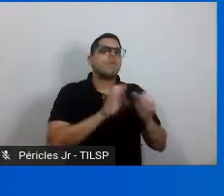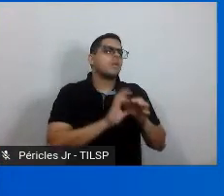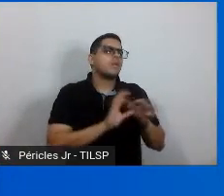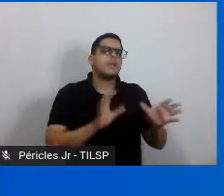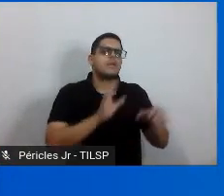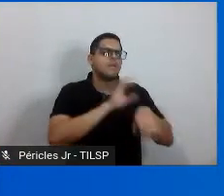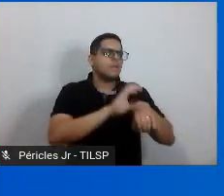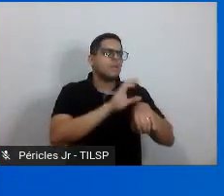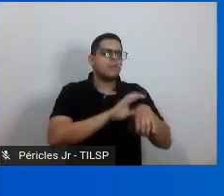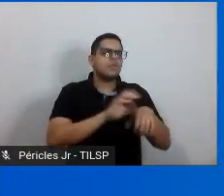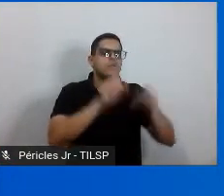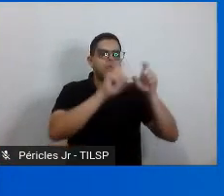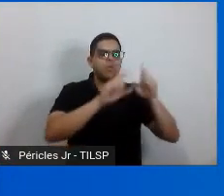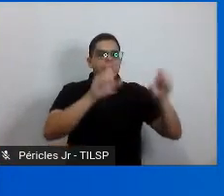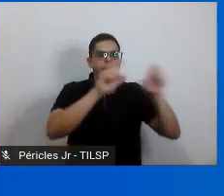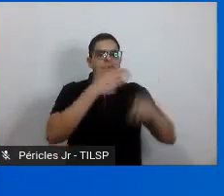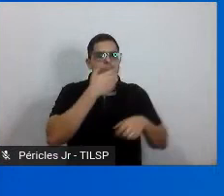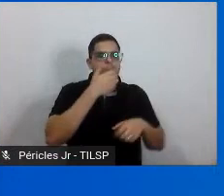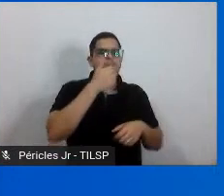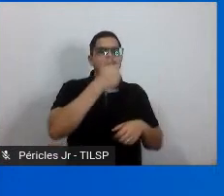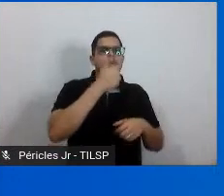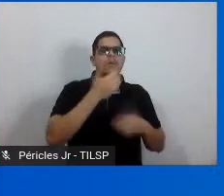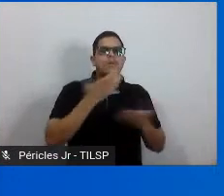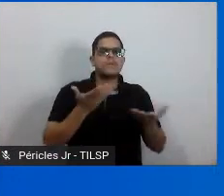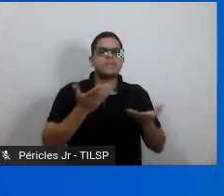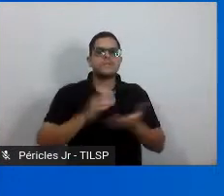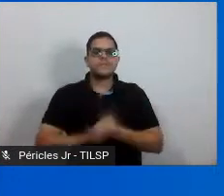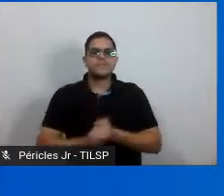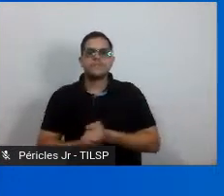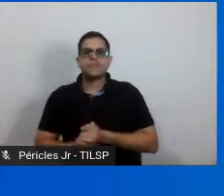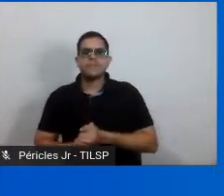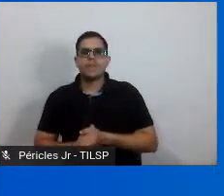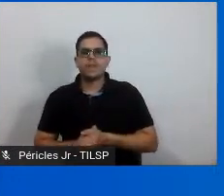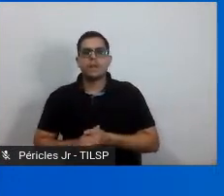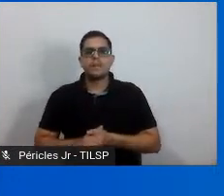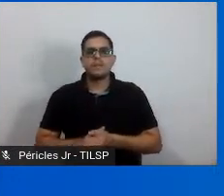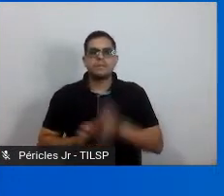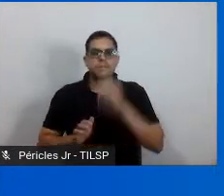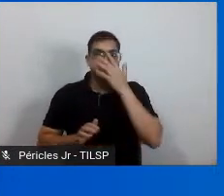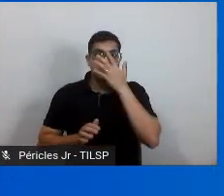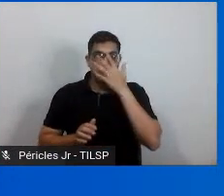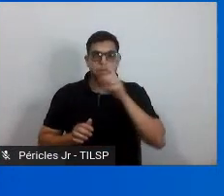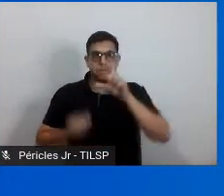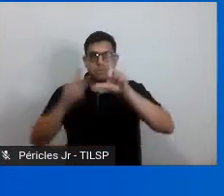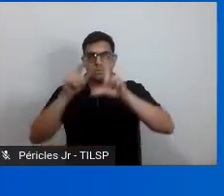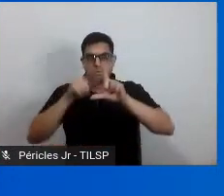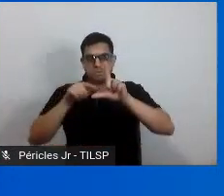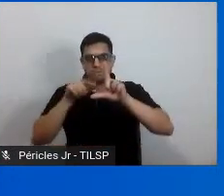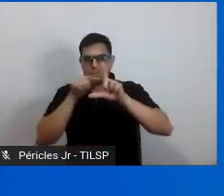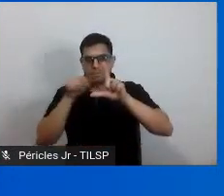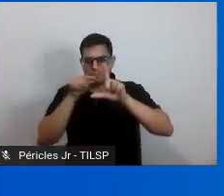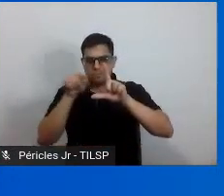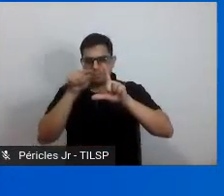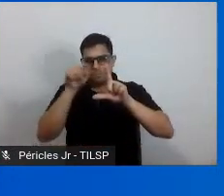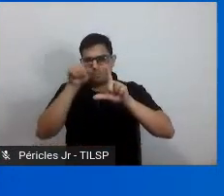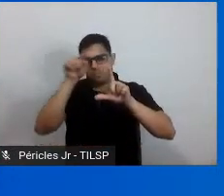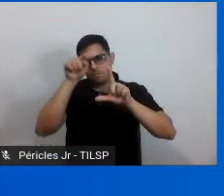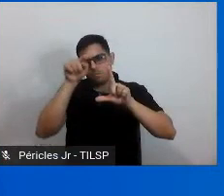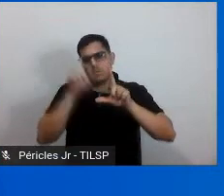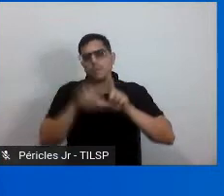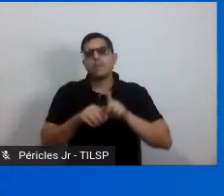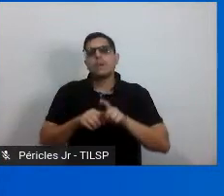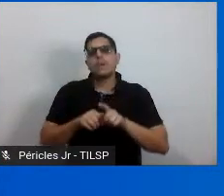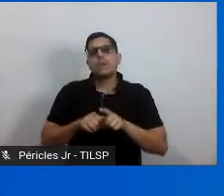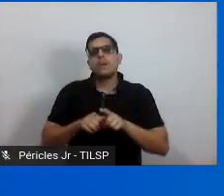aqui a gente tem o tipo de atividade realizado na internet né Então as atividades multimídia né